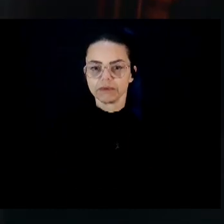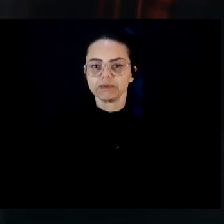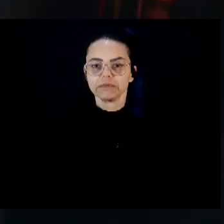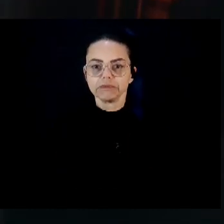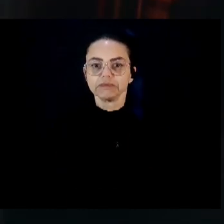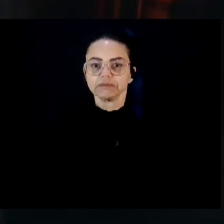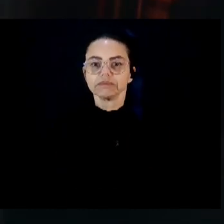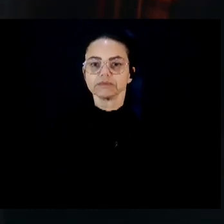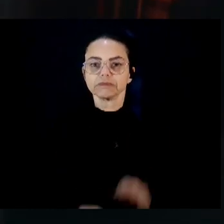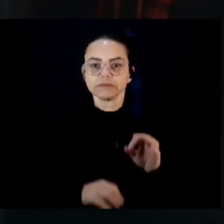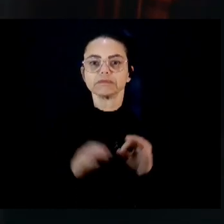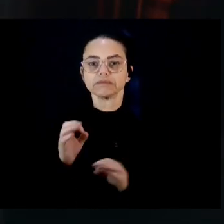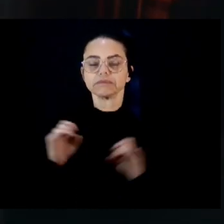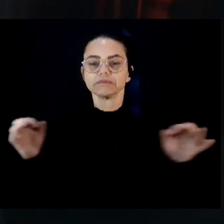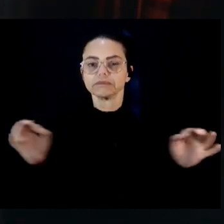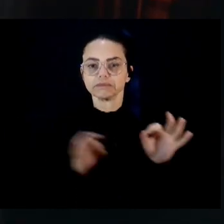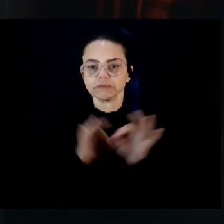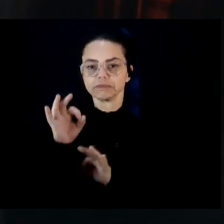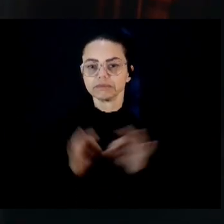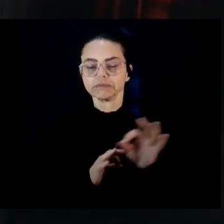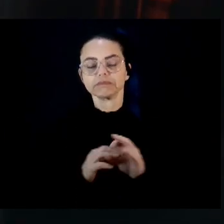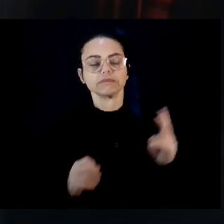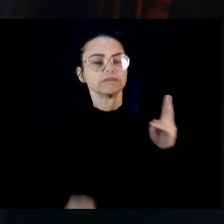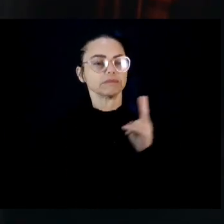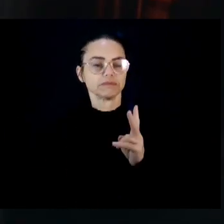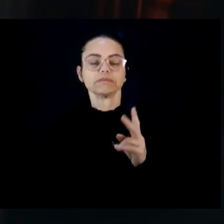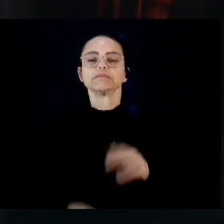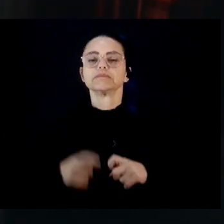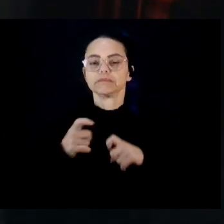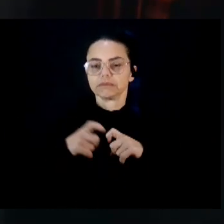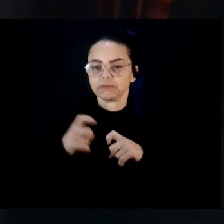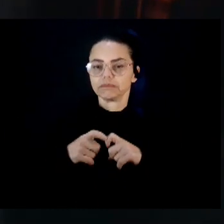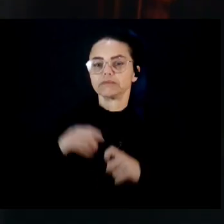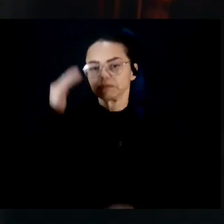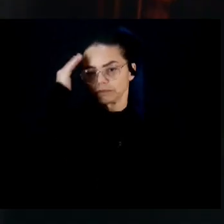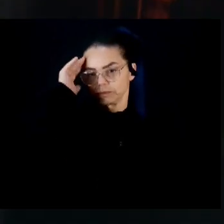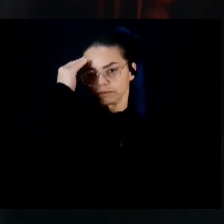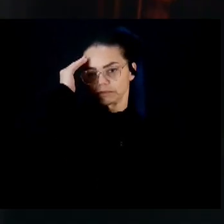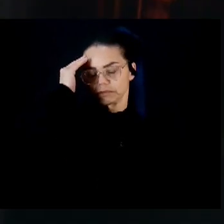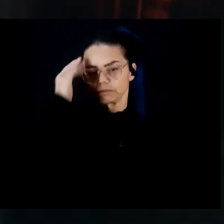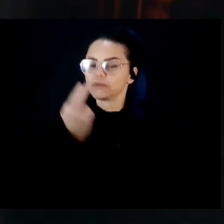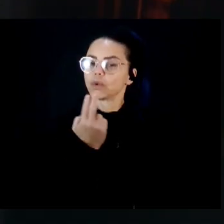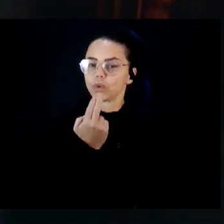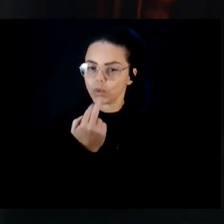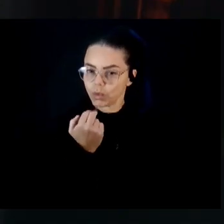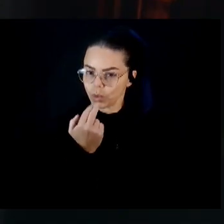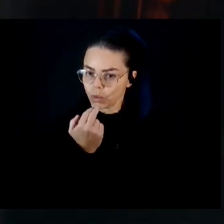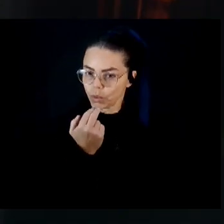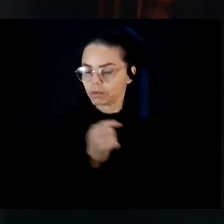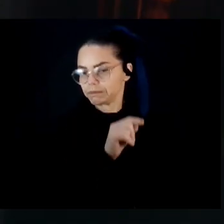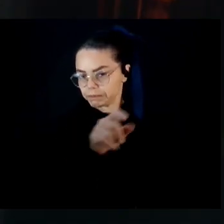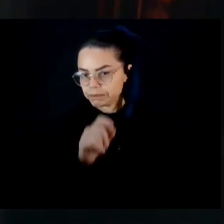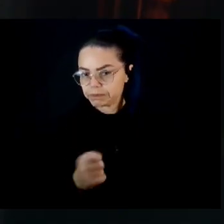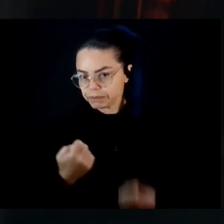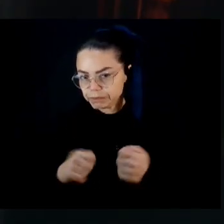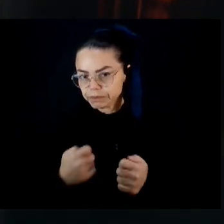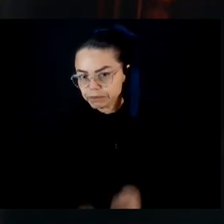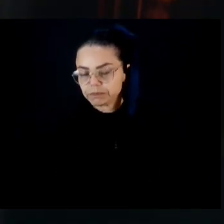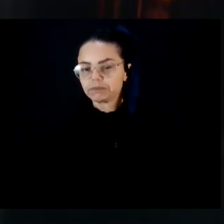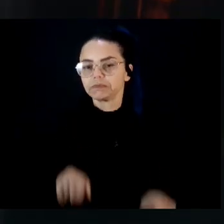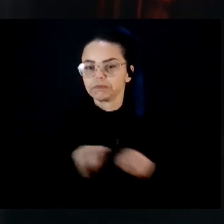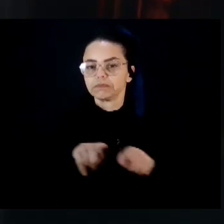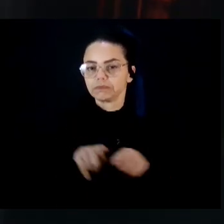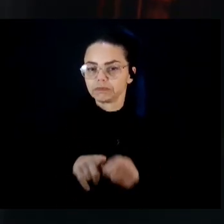respaldados, né, pelos dois doutores e que entendem de nutrologia. A gente precisa entender também um